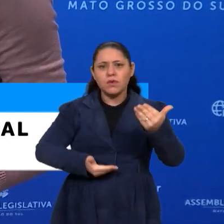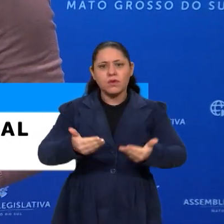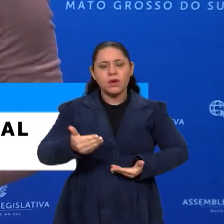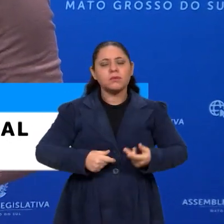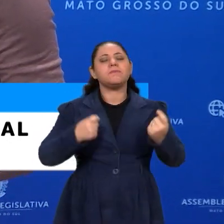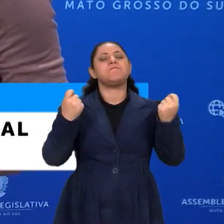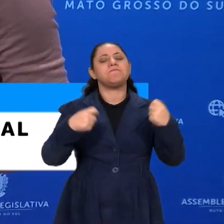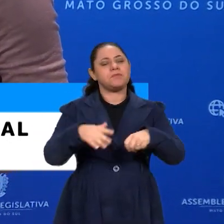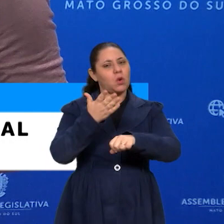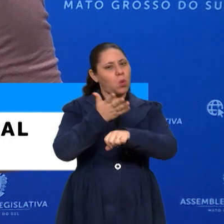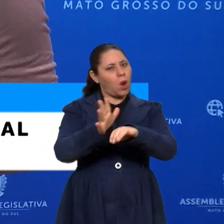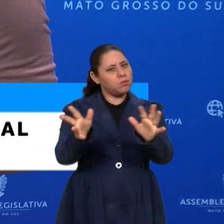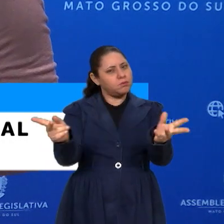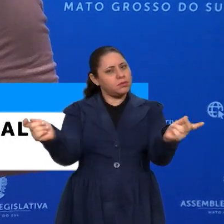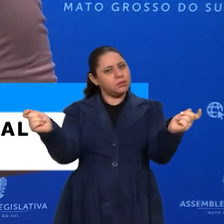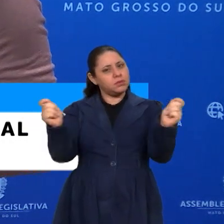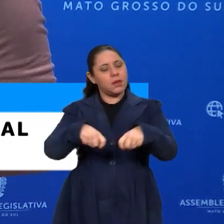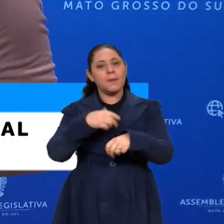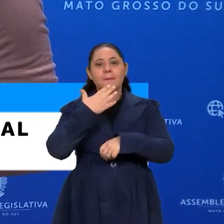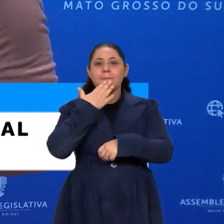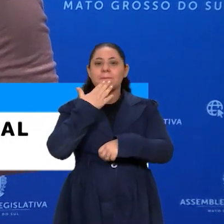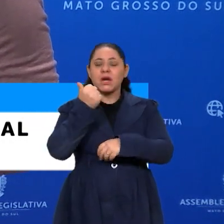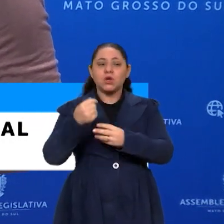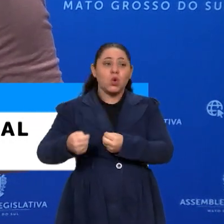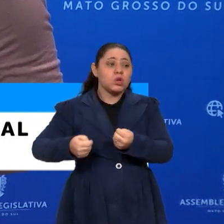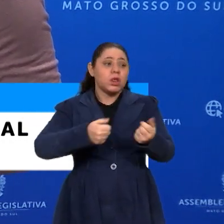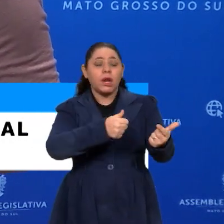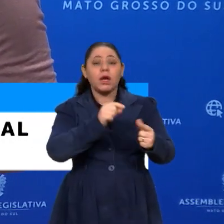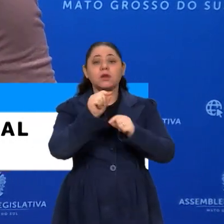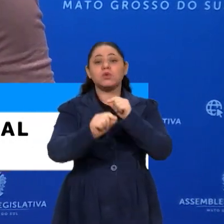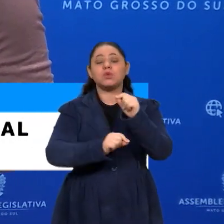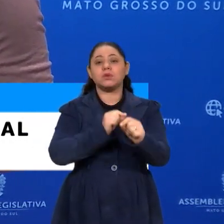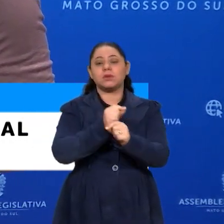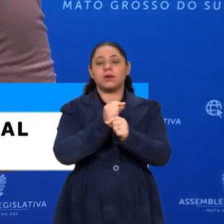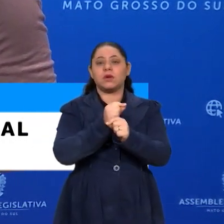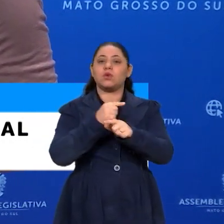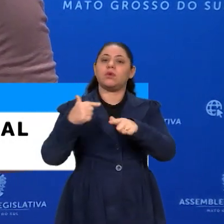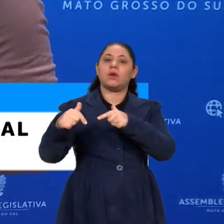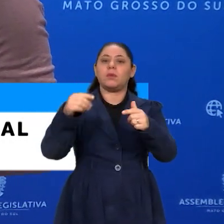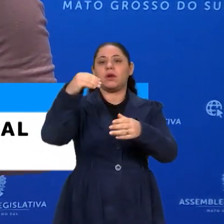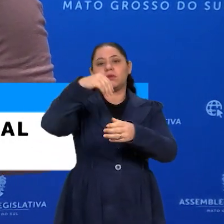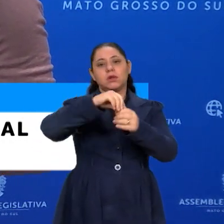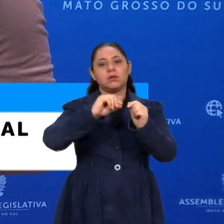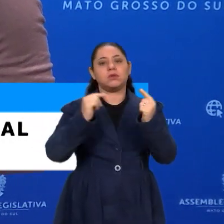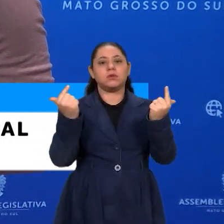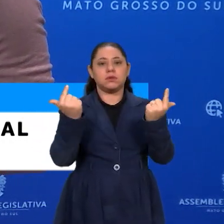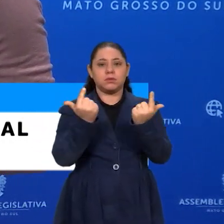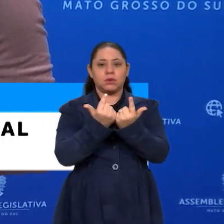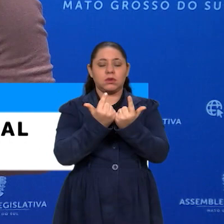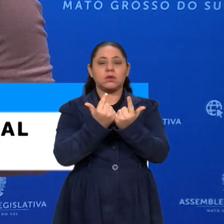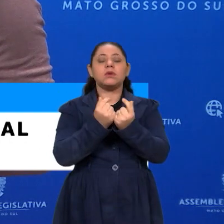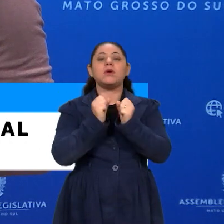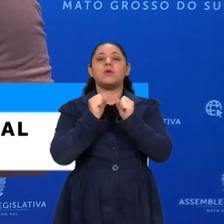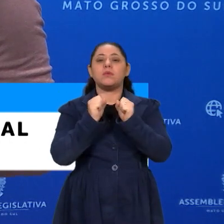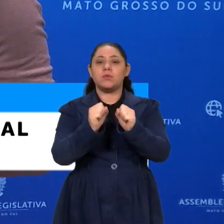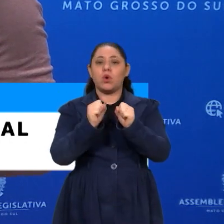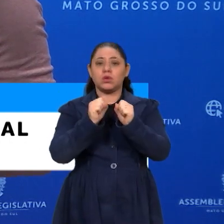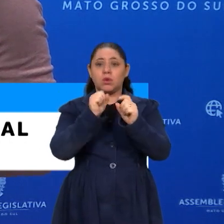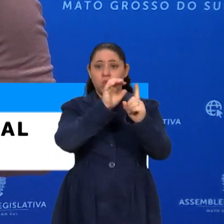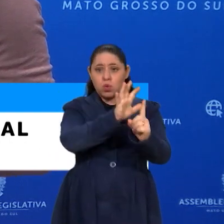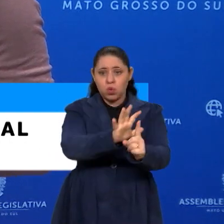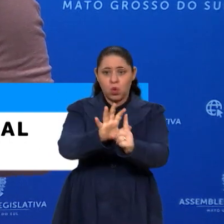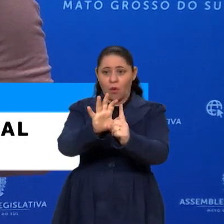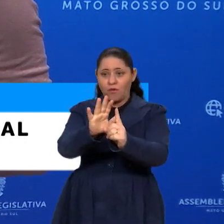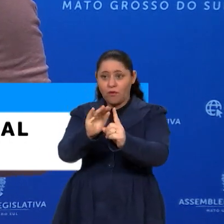servidor precisa ser bem qualificado para fazer uma melhor entrega dentro aqui da Assembleia Legislativa, para que isso